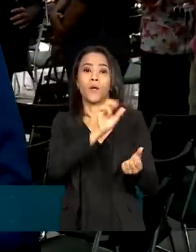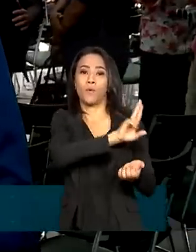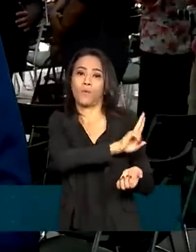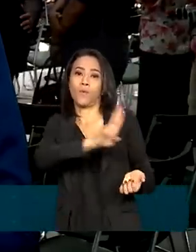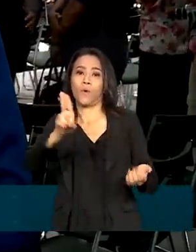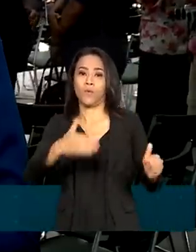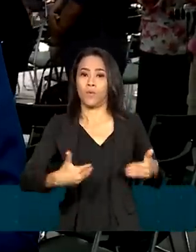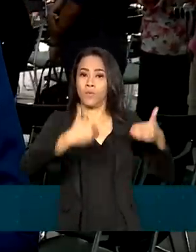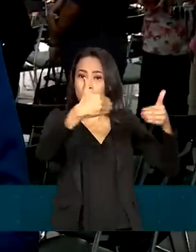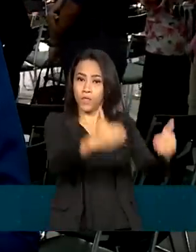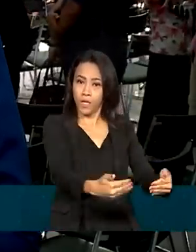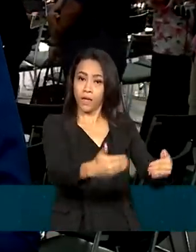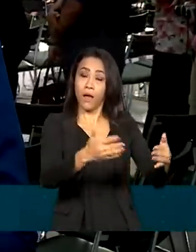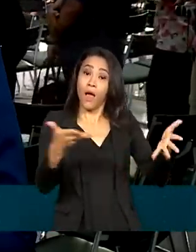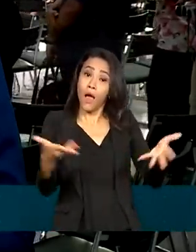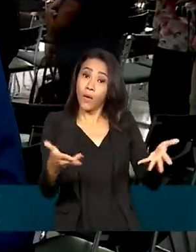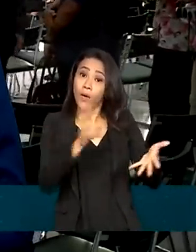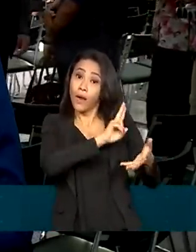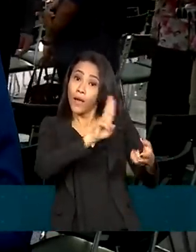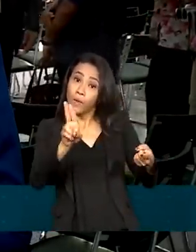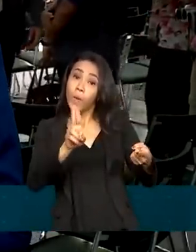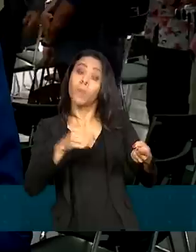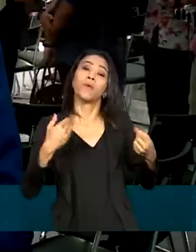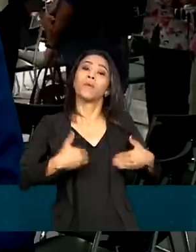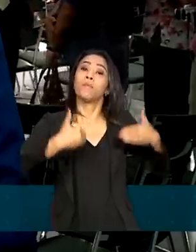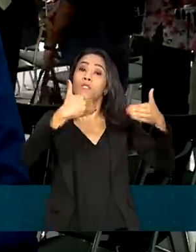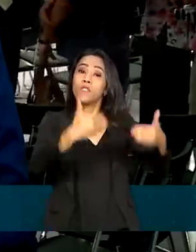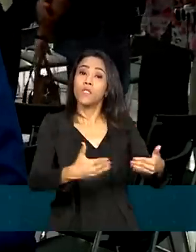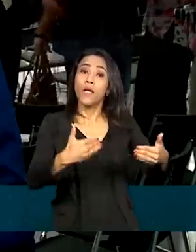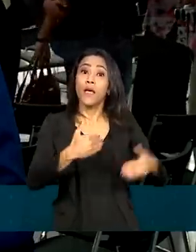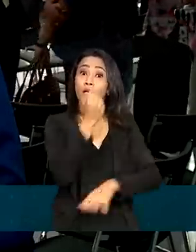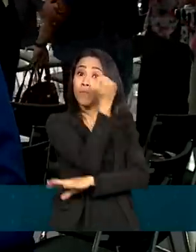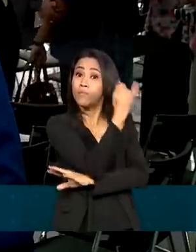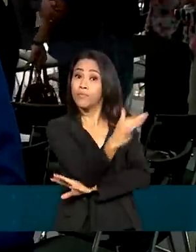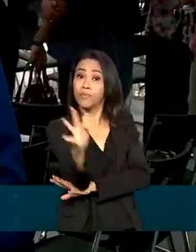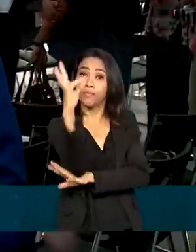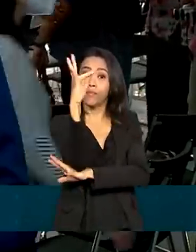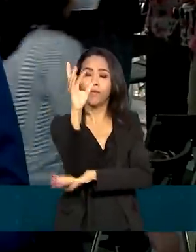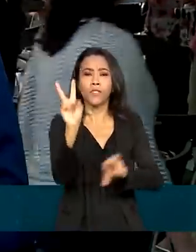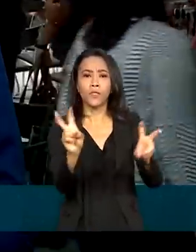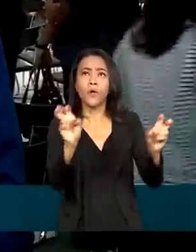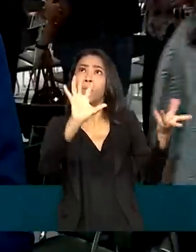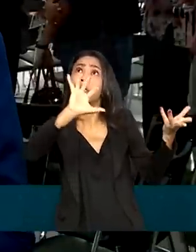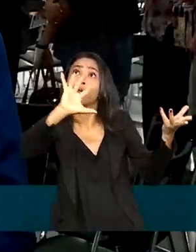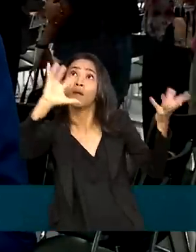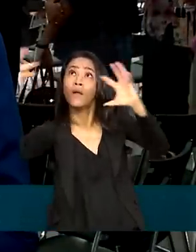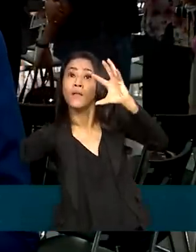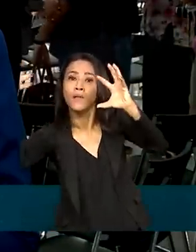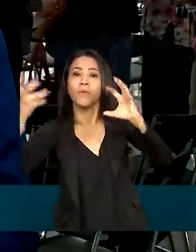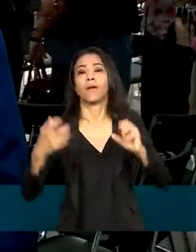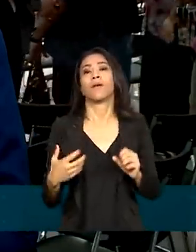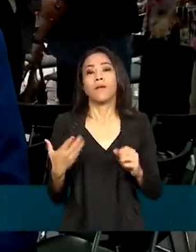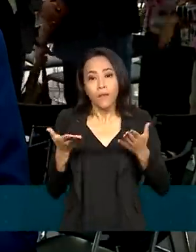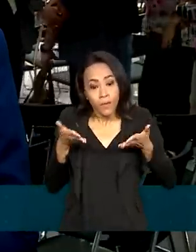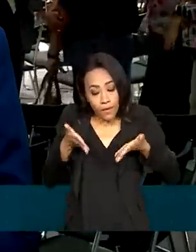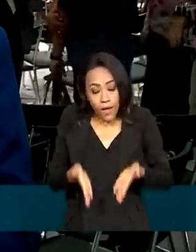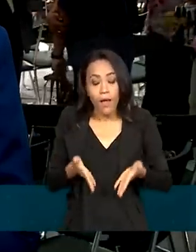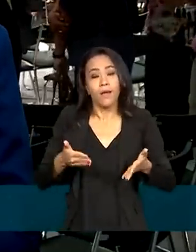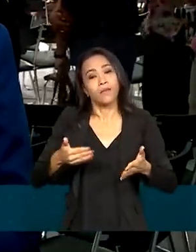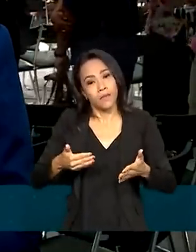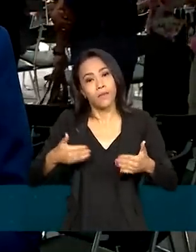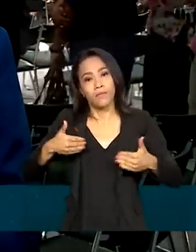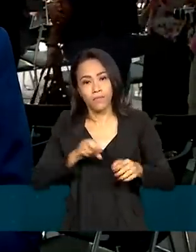pasta que passa a se chamar Ministério do meio ambiente e mudança do clima Além disso nesta semana